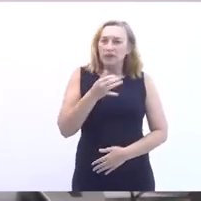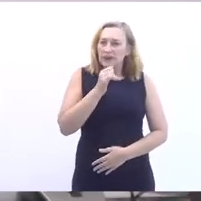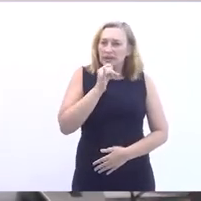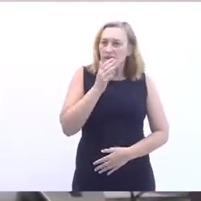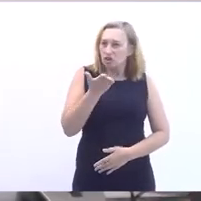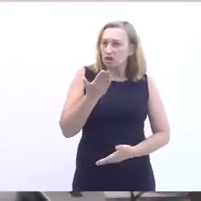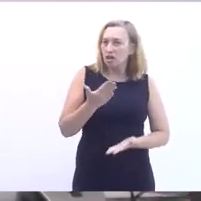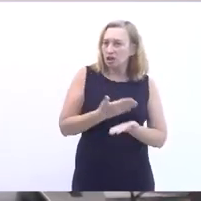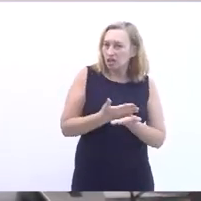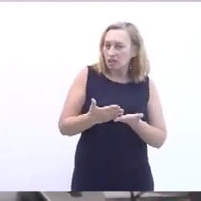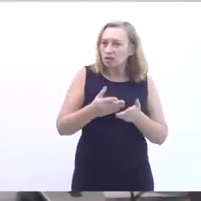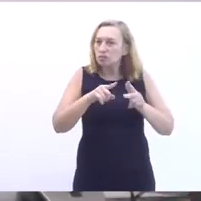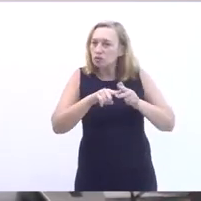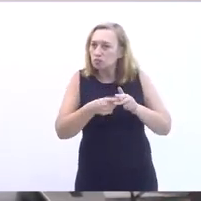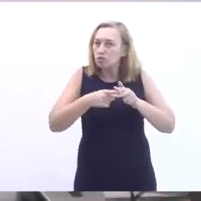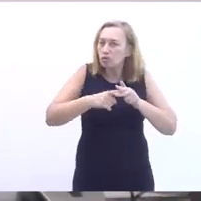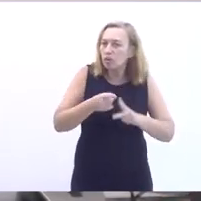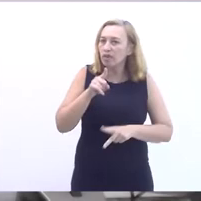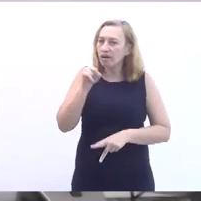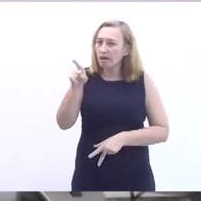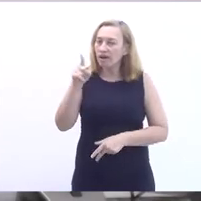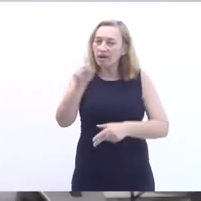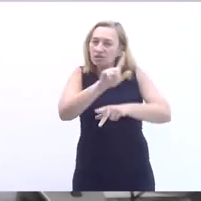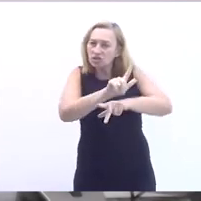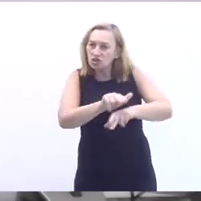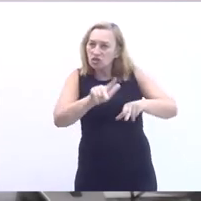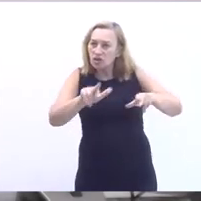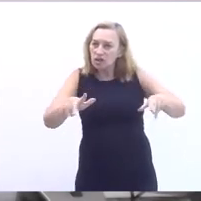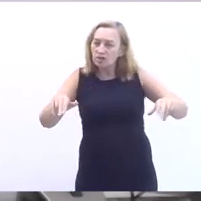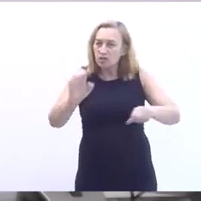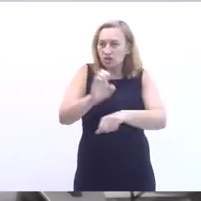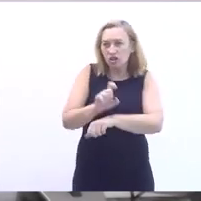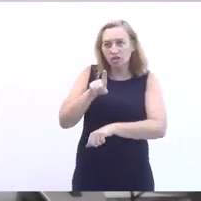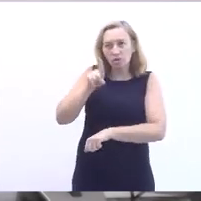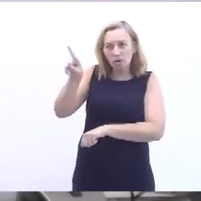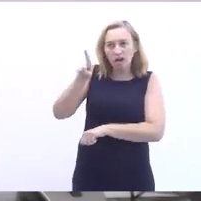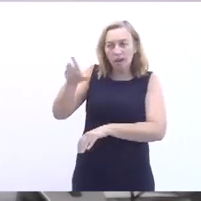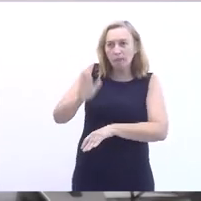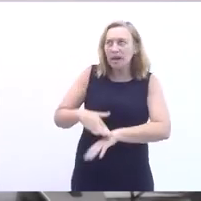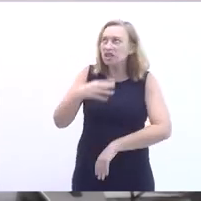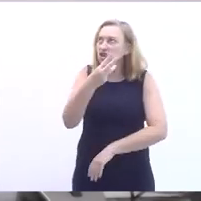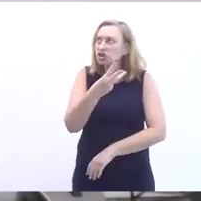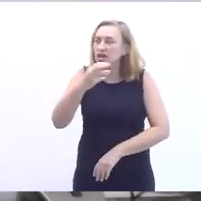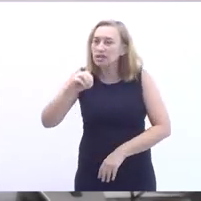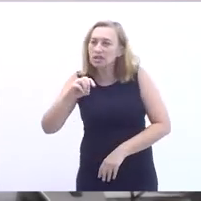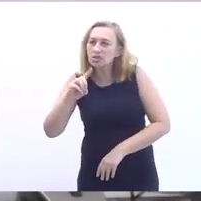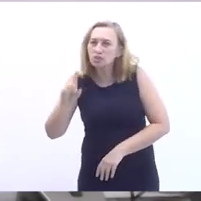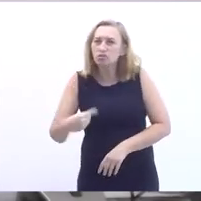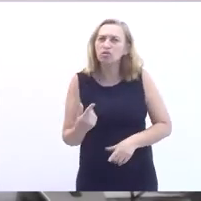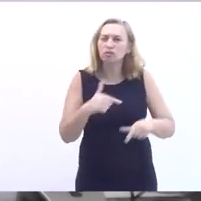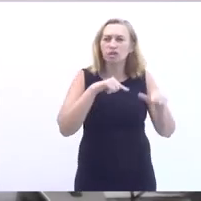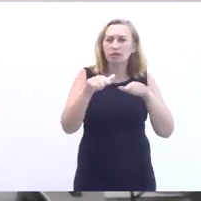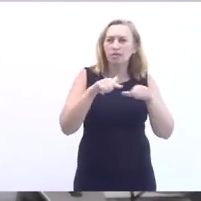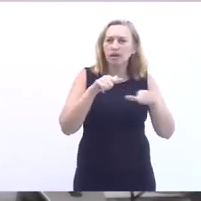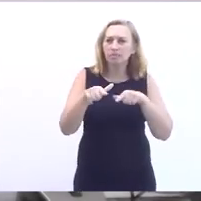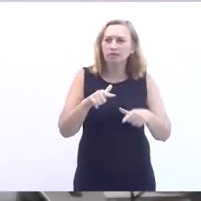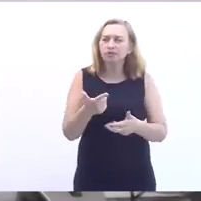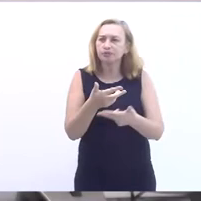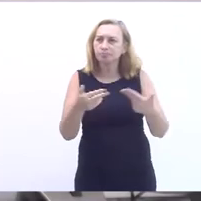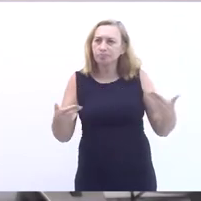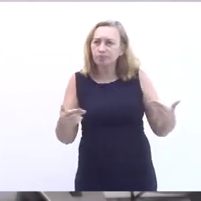já começa a ser regulamentado lá em diversos estados de mais de 300 mil empregos e